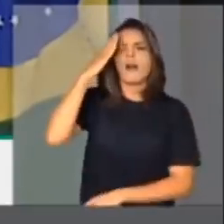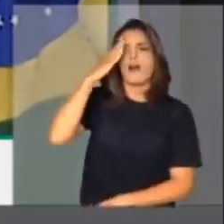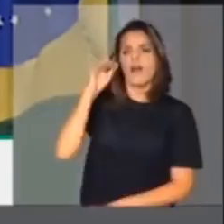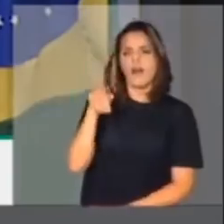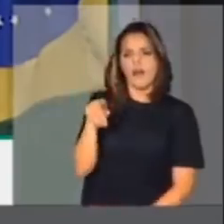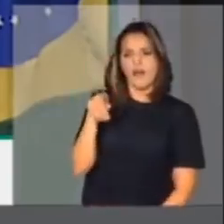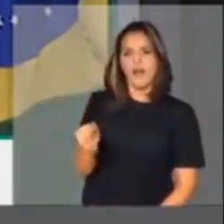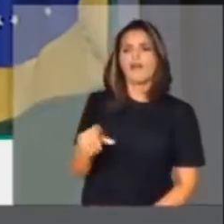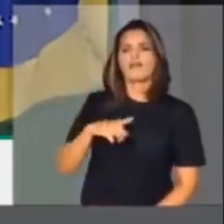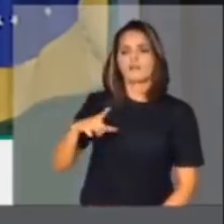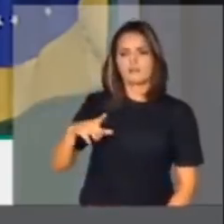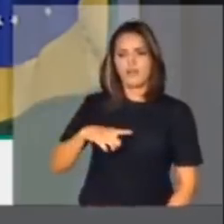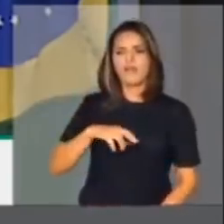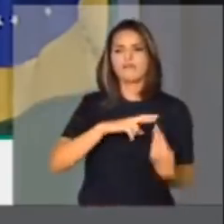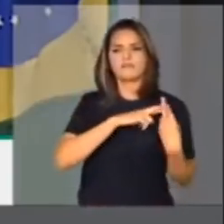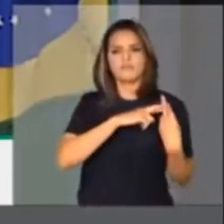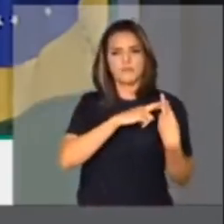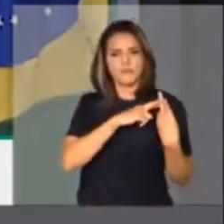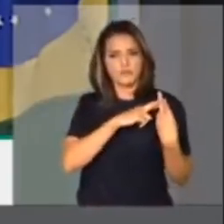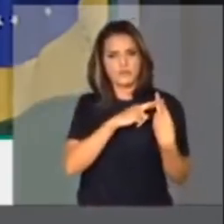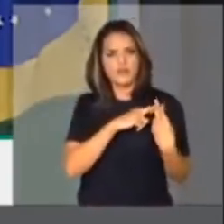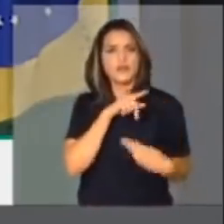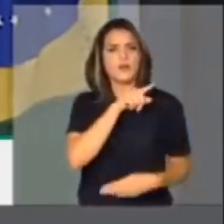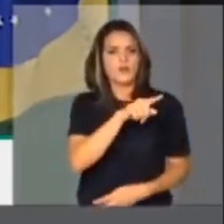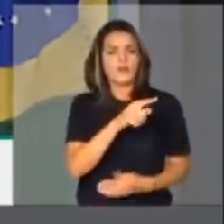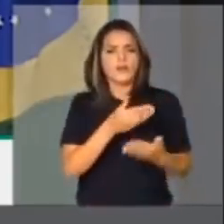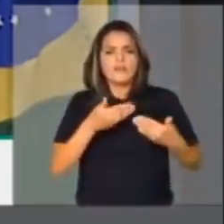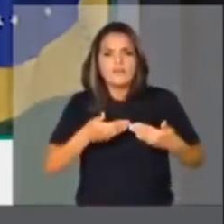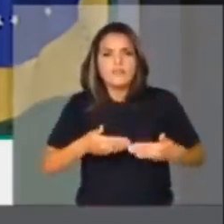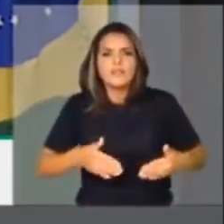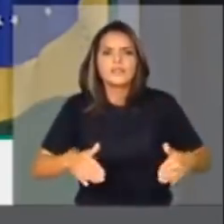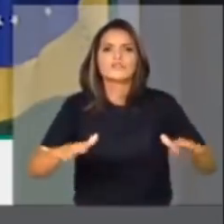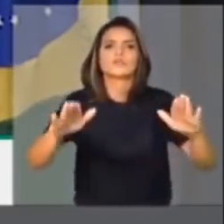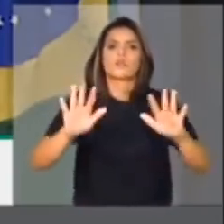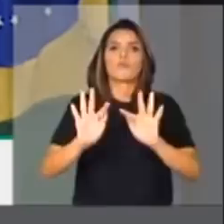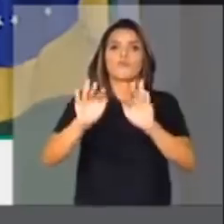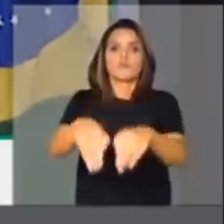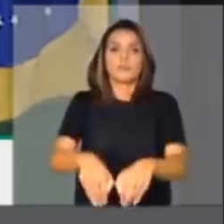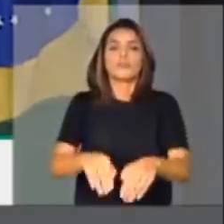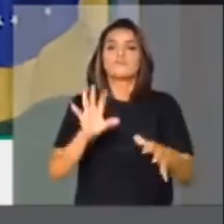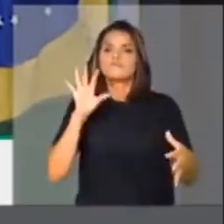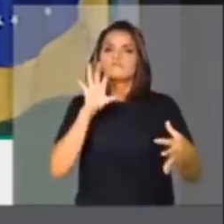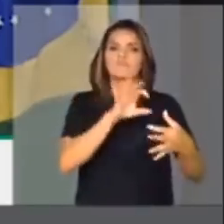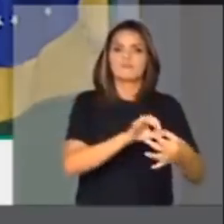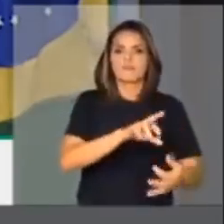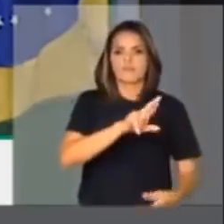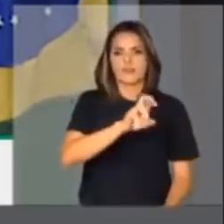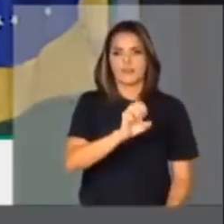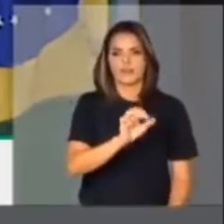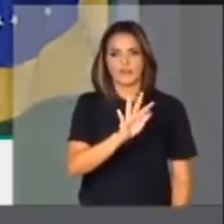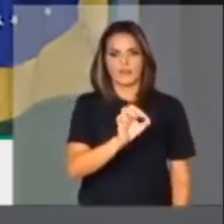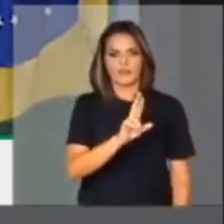está comprometido, como disse o deputado Kim Kataguiri, do início ao fim com uma reforma da Previdência, e